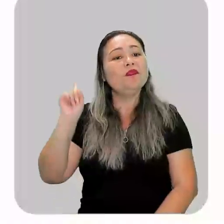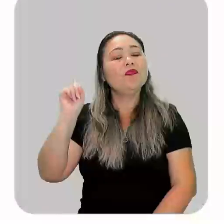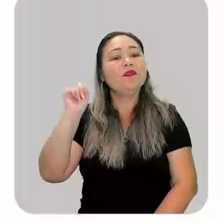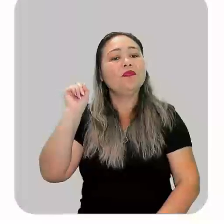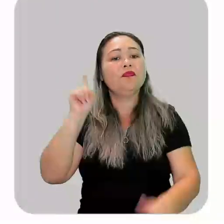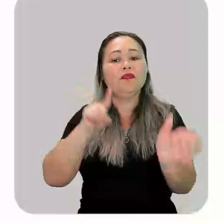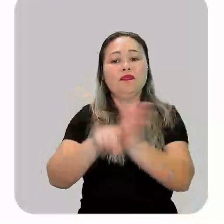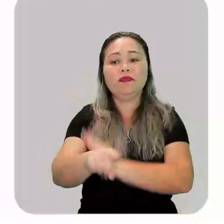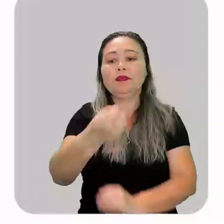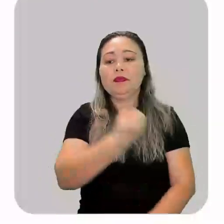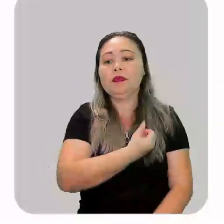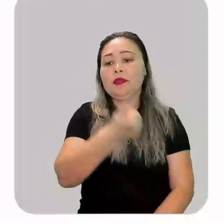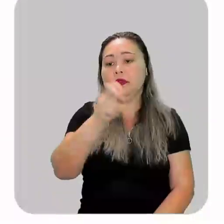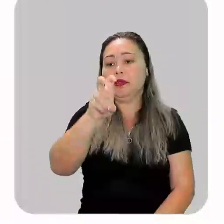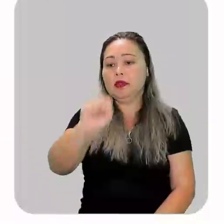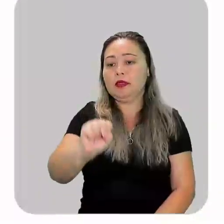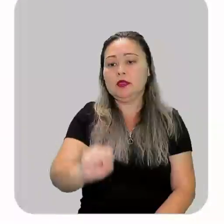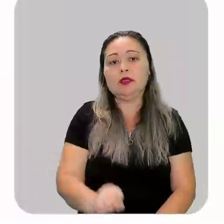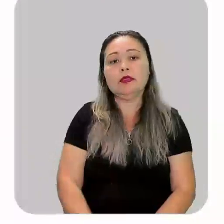Questão